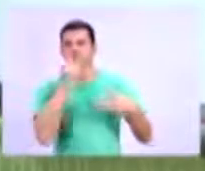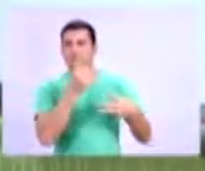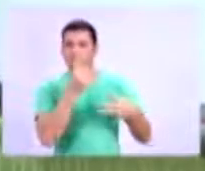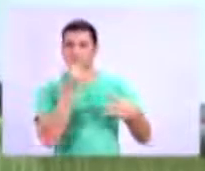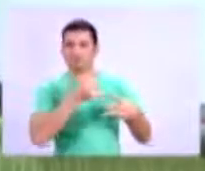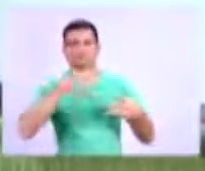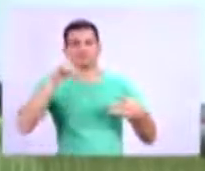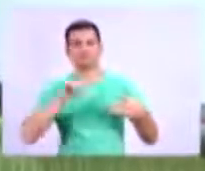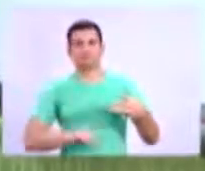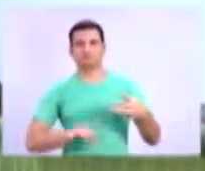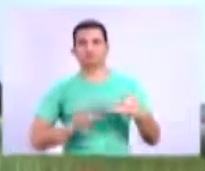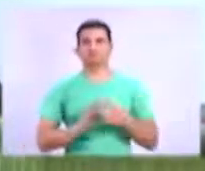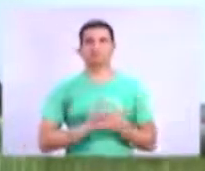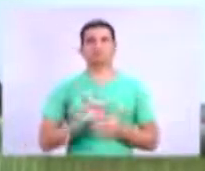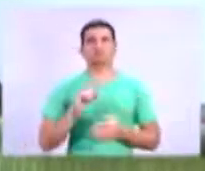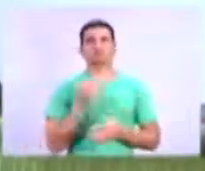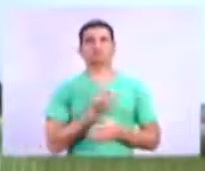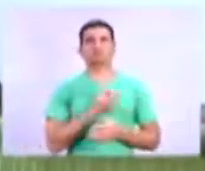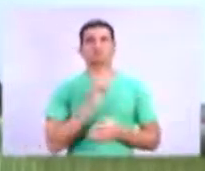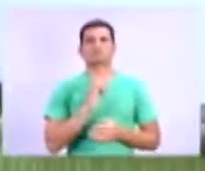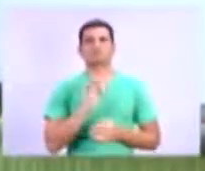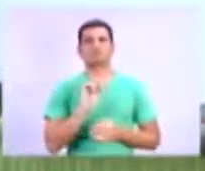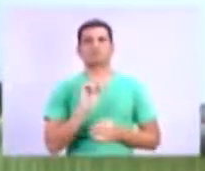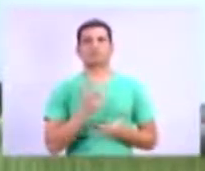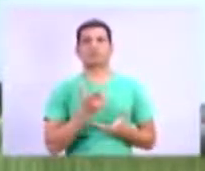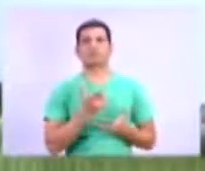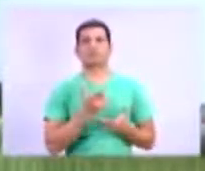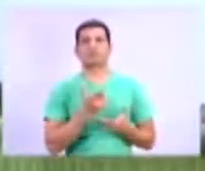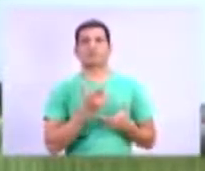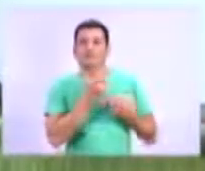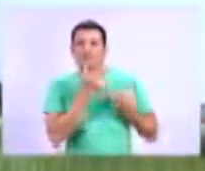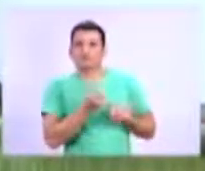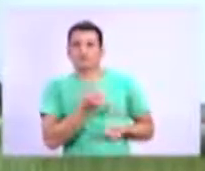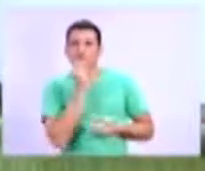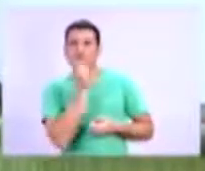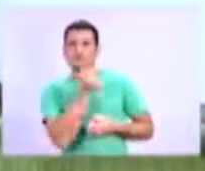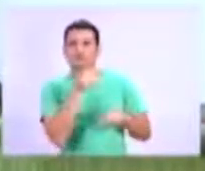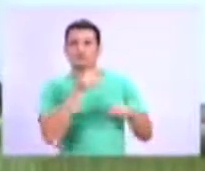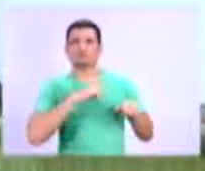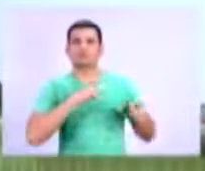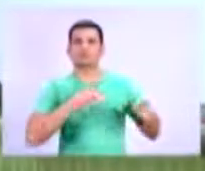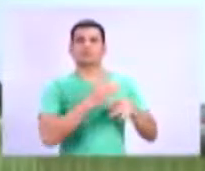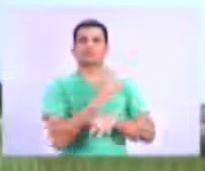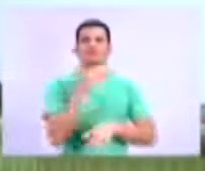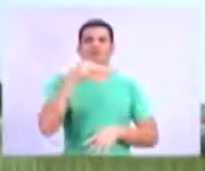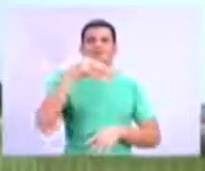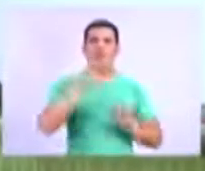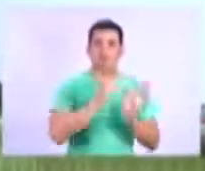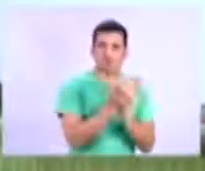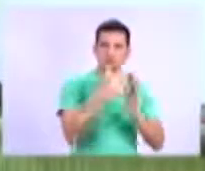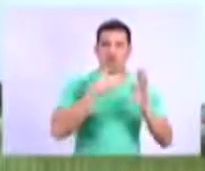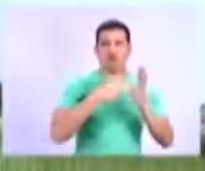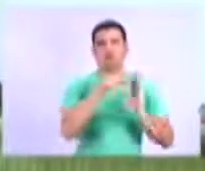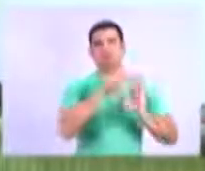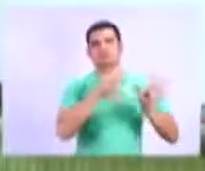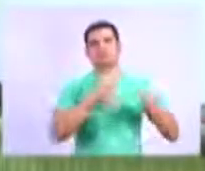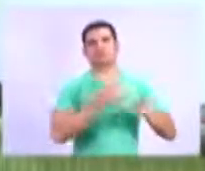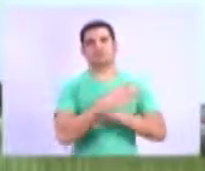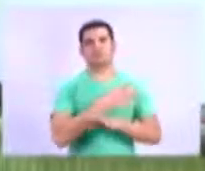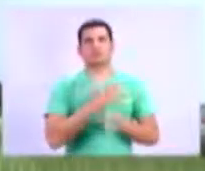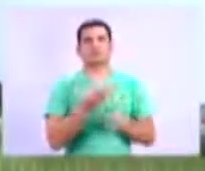apenas interiorizamos um discurso que está pronto, uma moralidade que já está formada. No próprio conceito